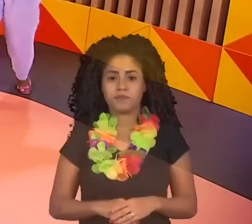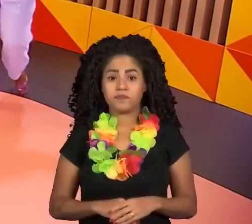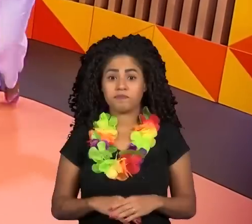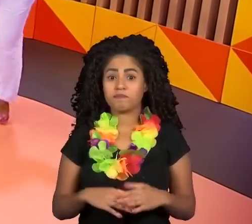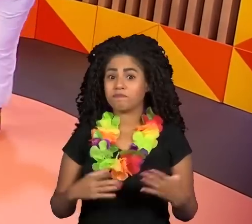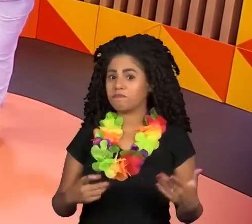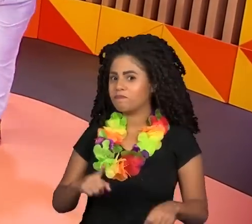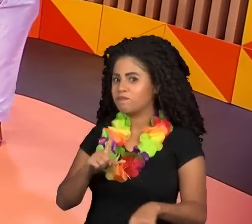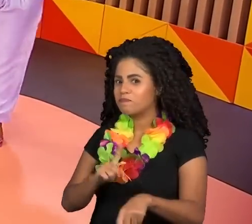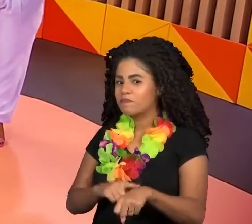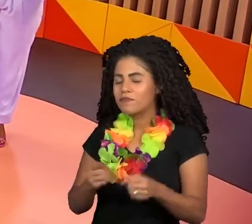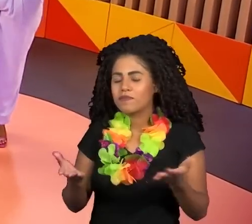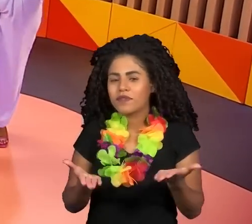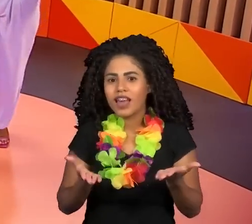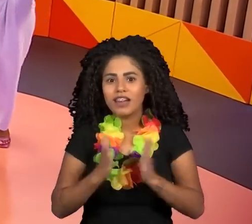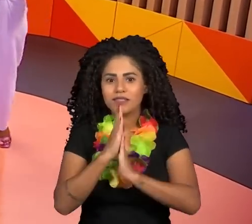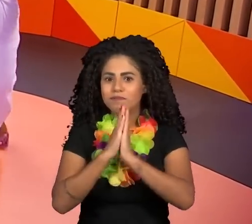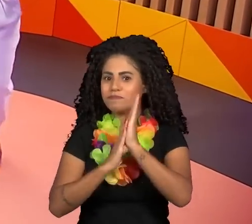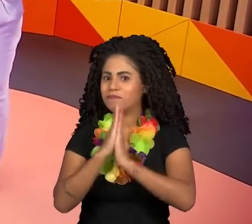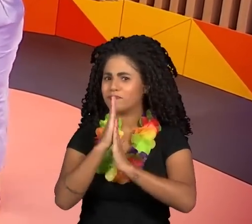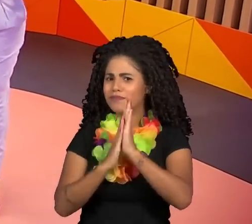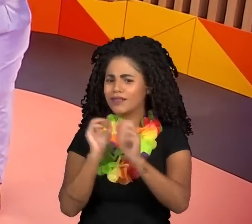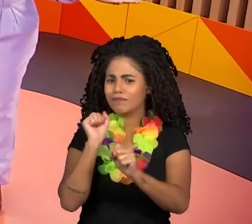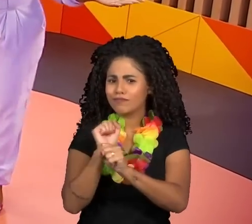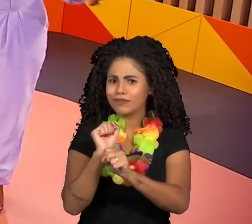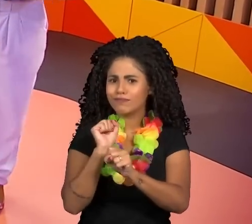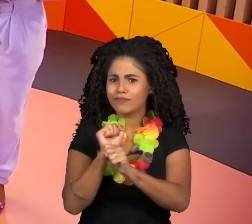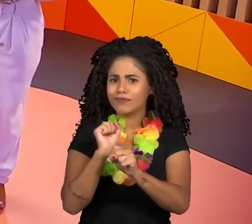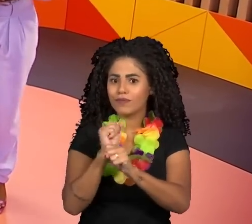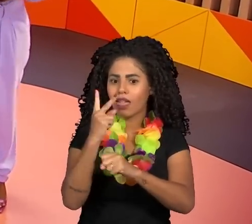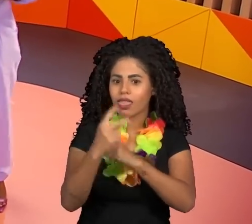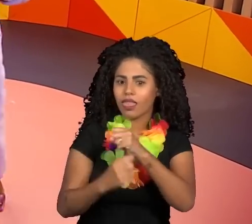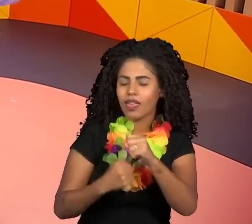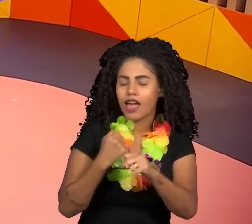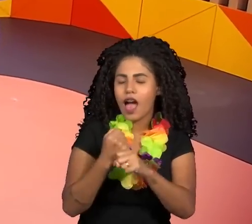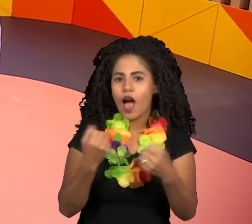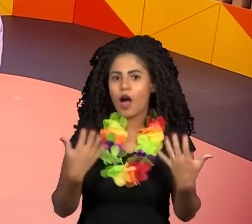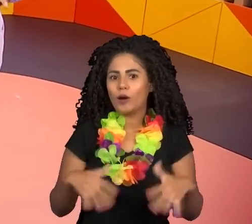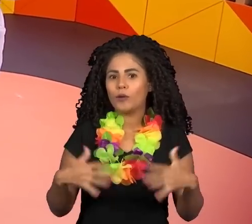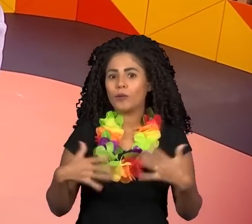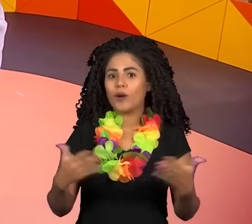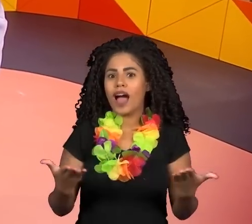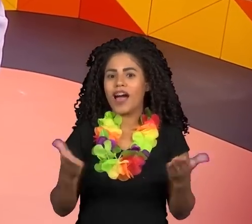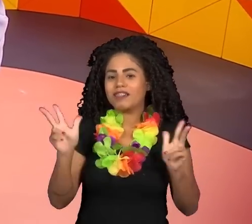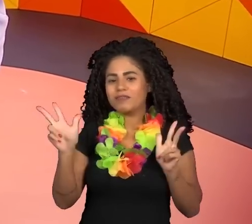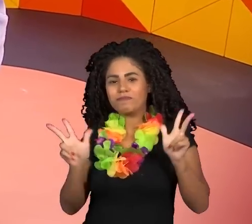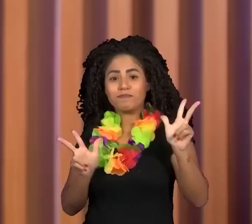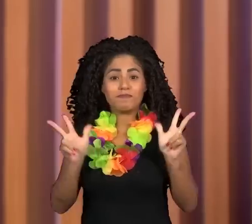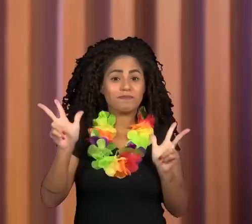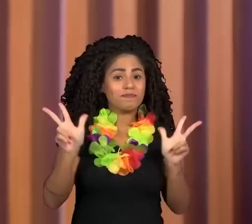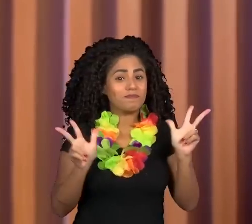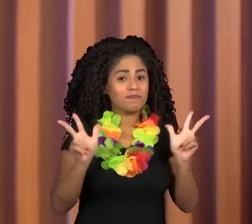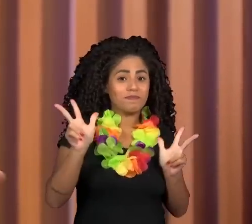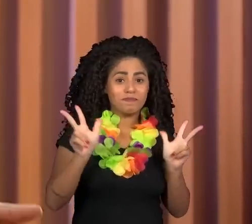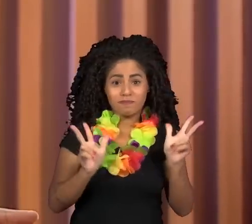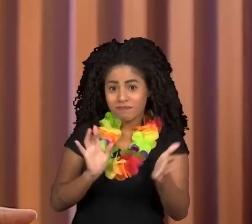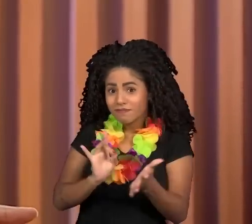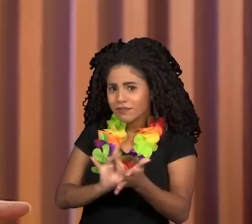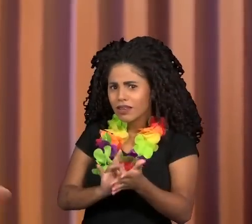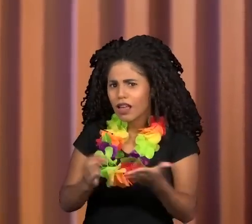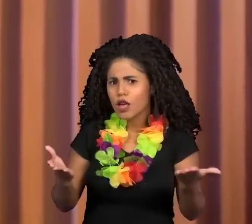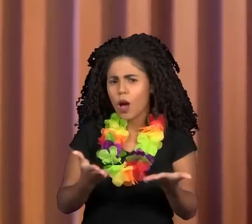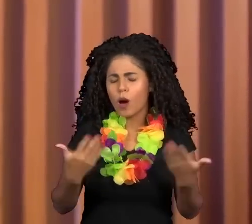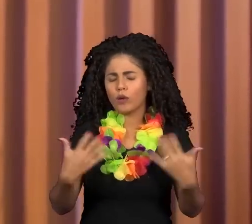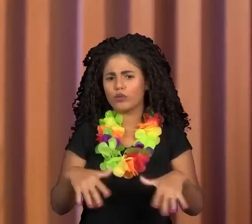Chegou a hora e a gente esperou bastante por isso. Finalmente é carnaval. Depois de todas